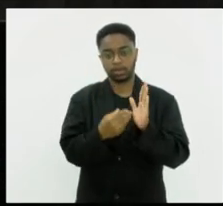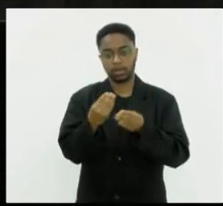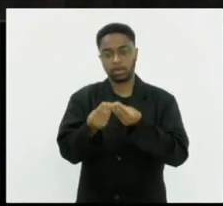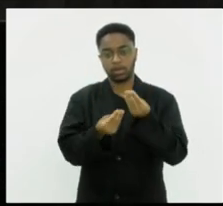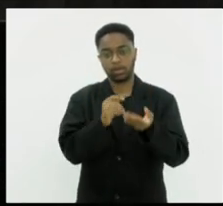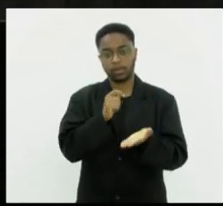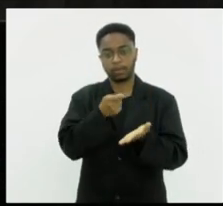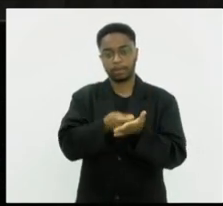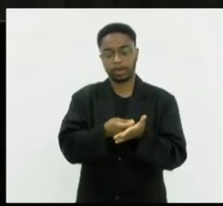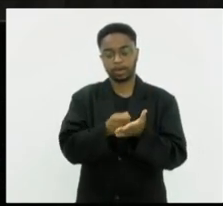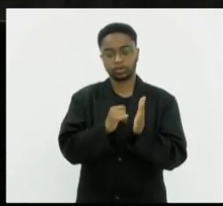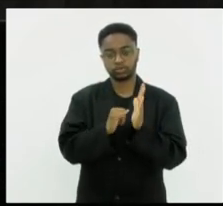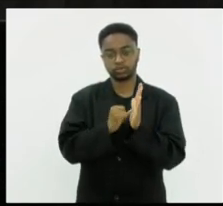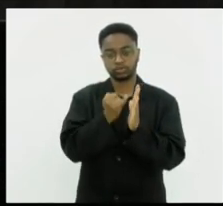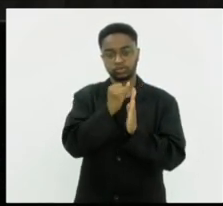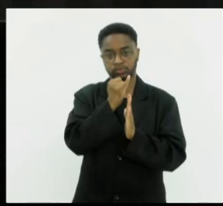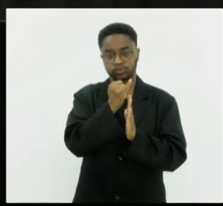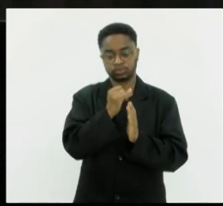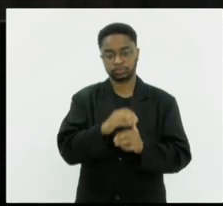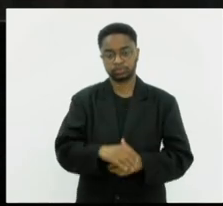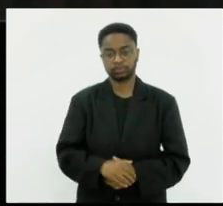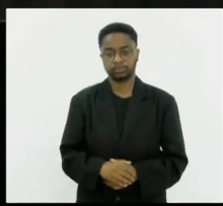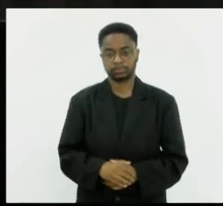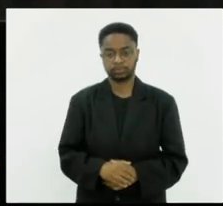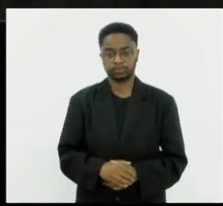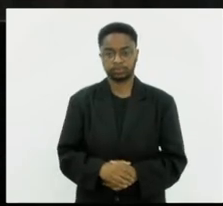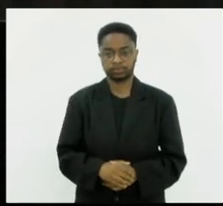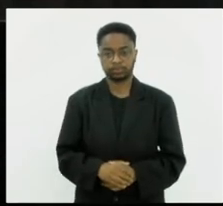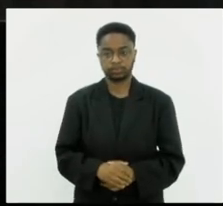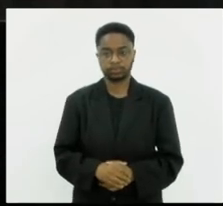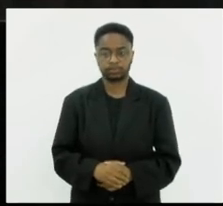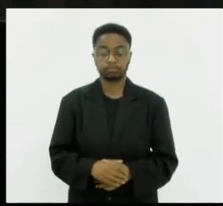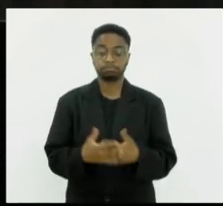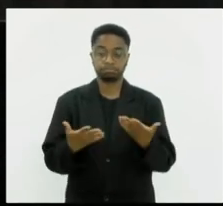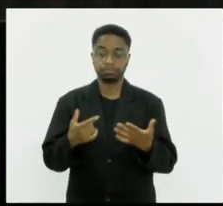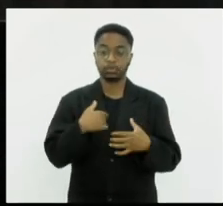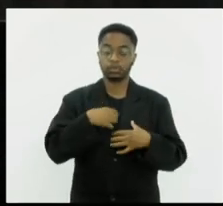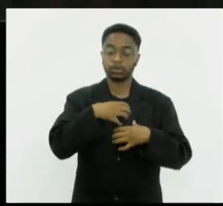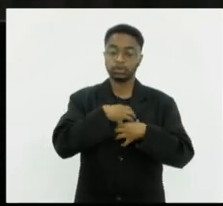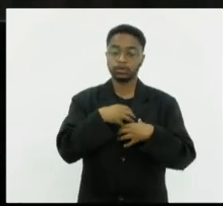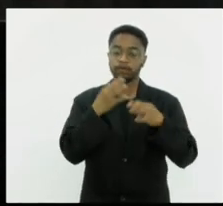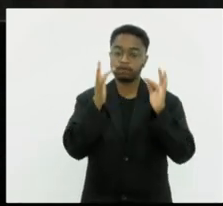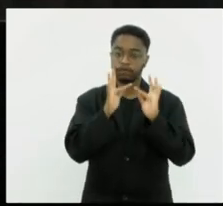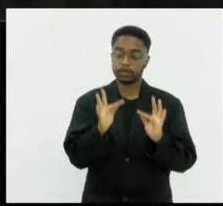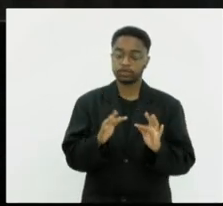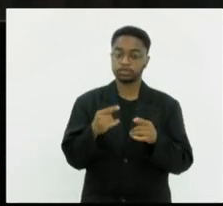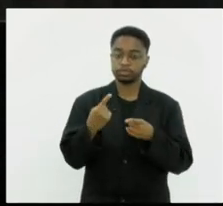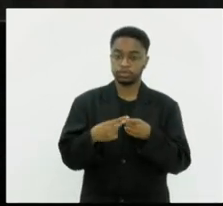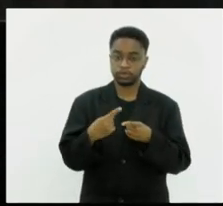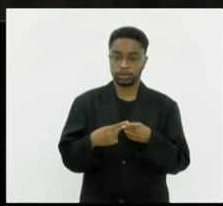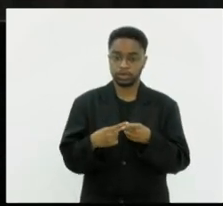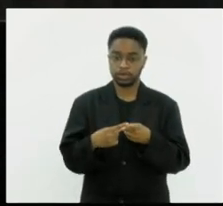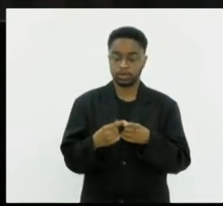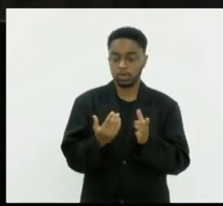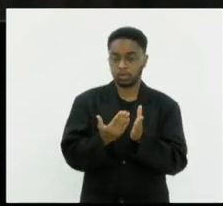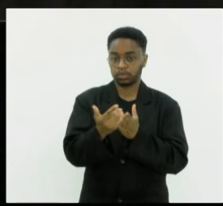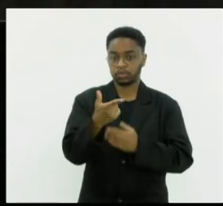pagamento de juros da dívida. E eu fico feliz por quê? Porque, desde